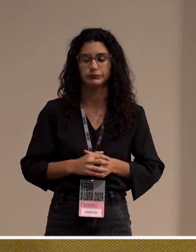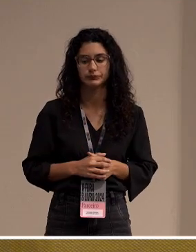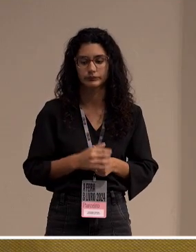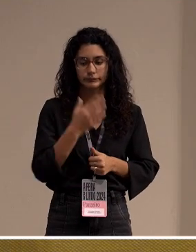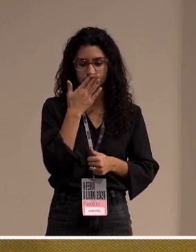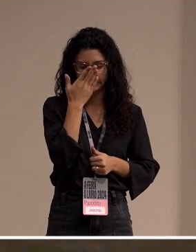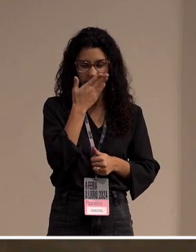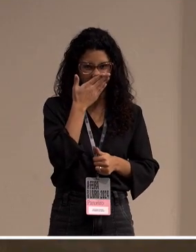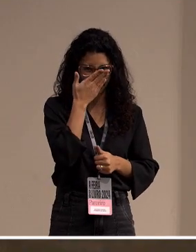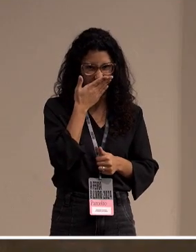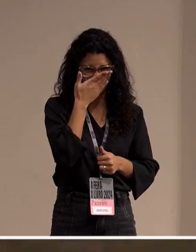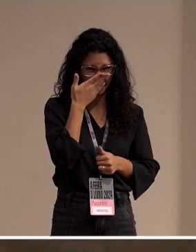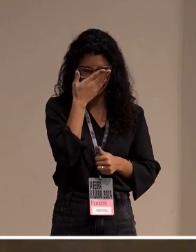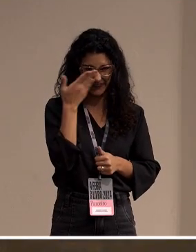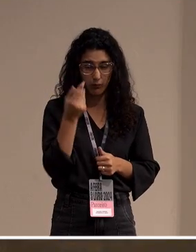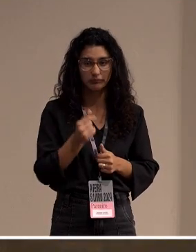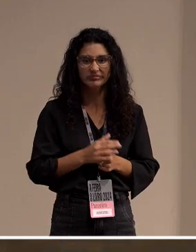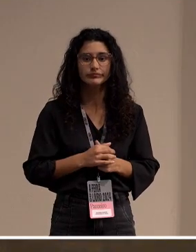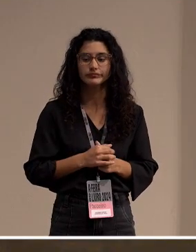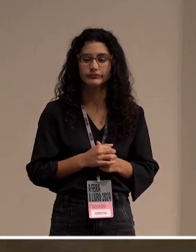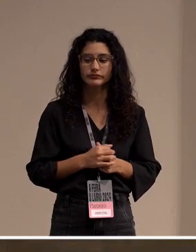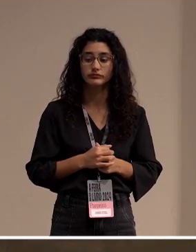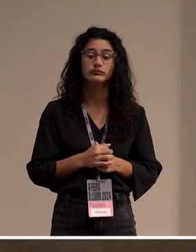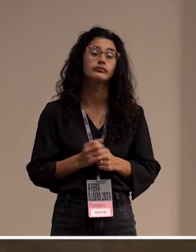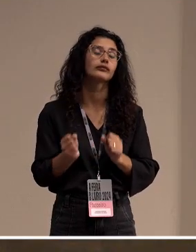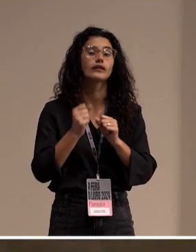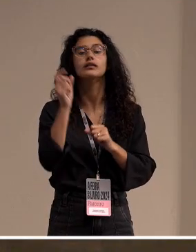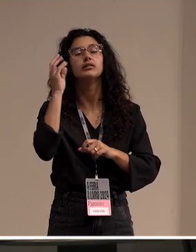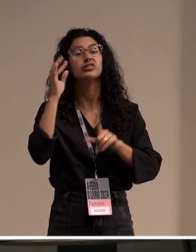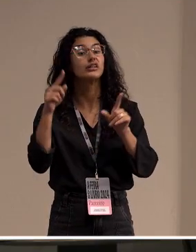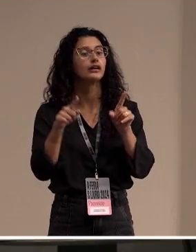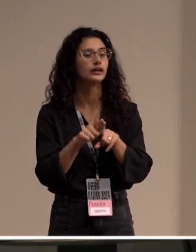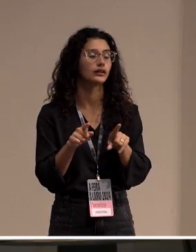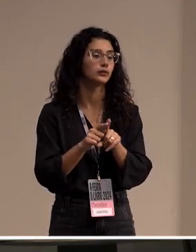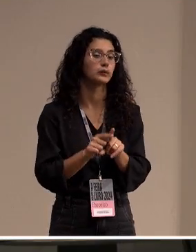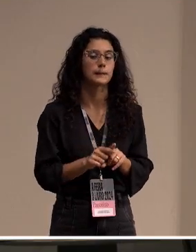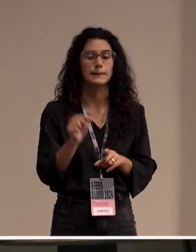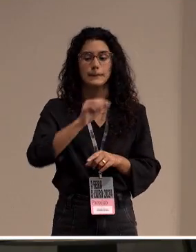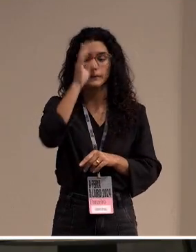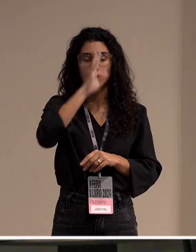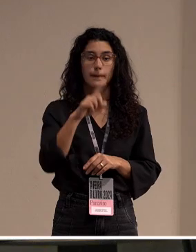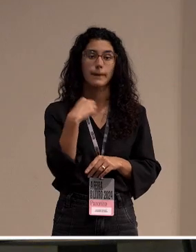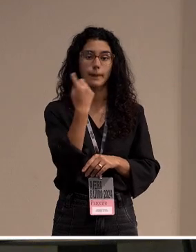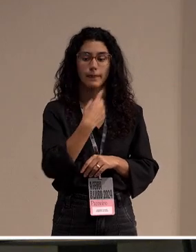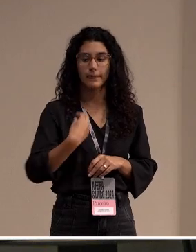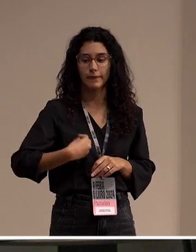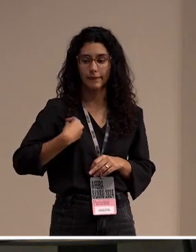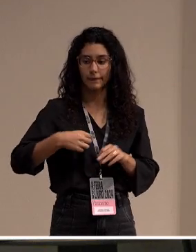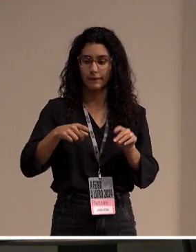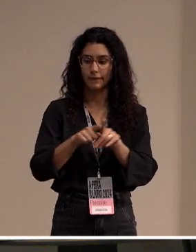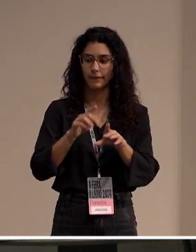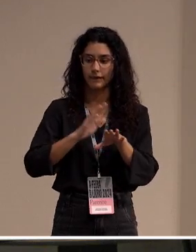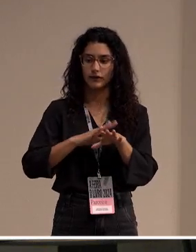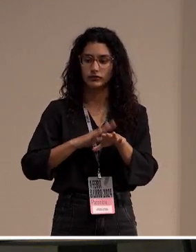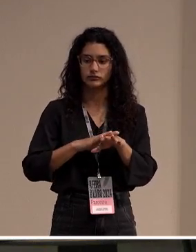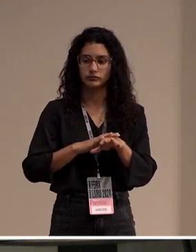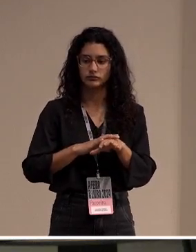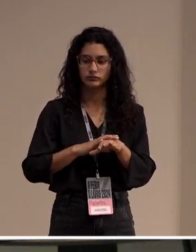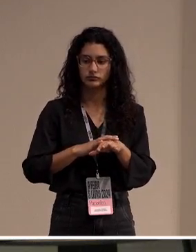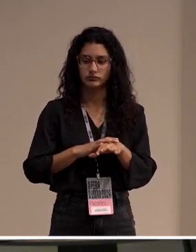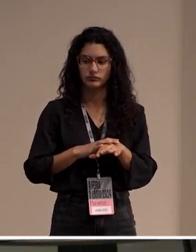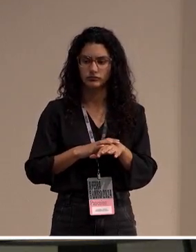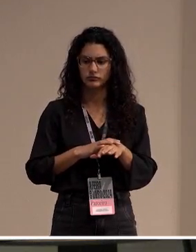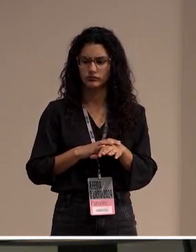É, bom, como você pode imaginar, aqui no Brasil a gente vive uma realidade exatamente